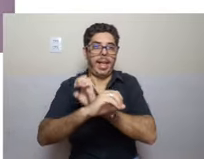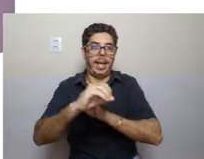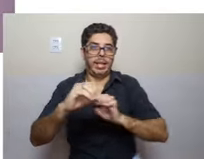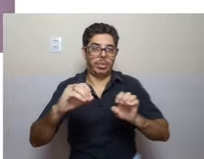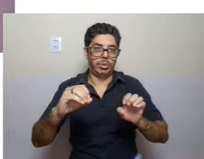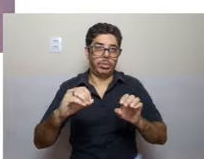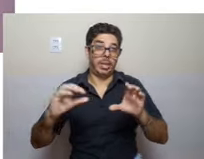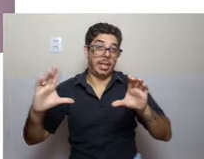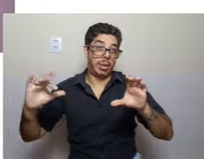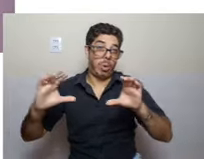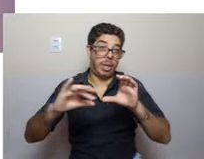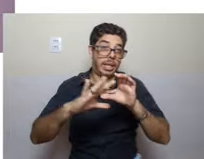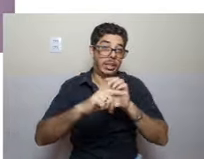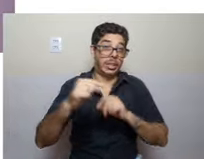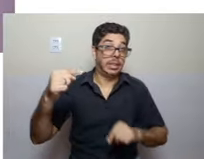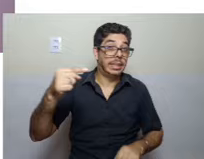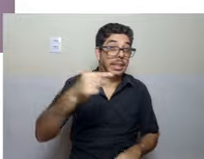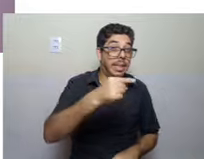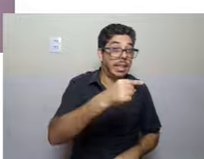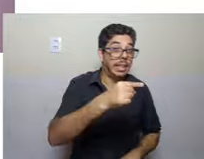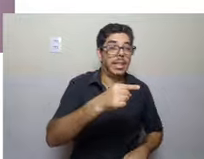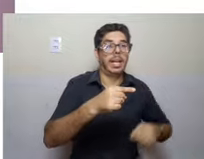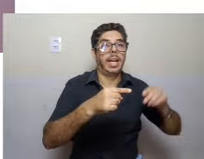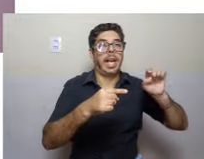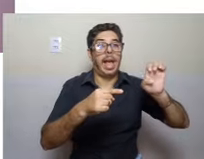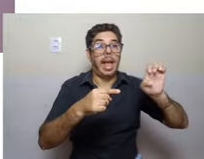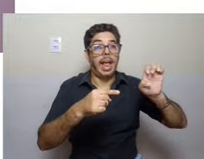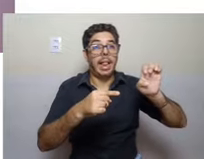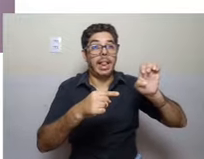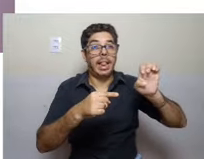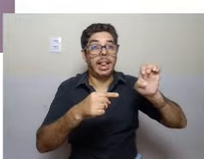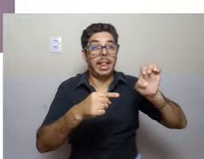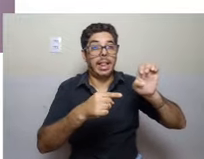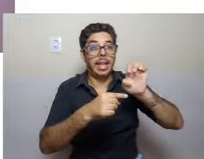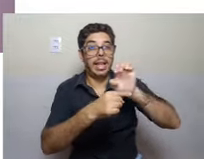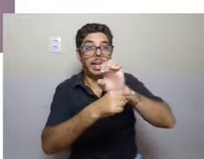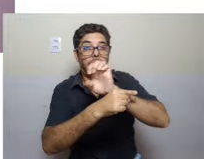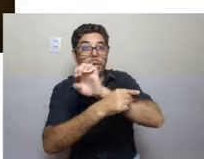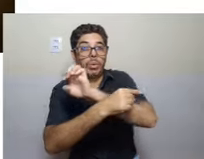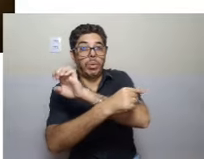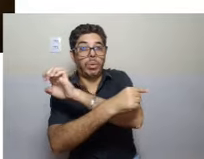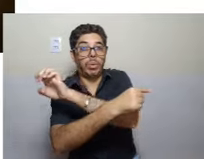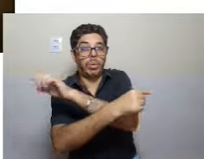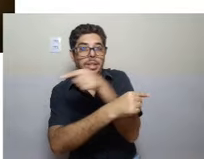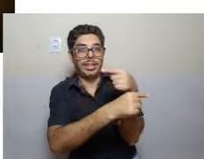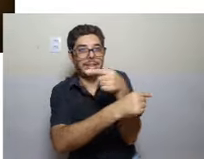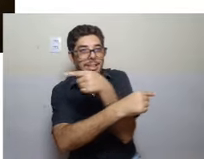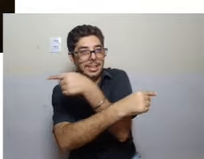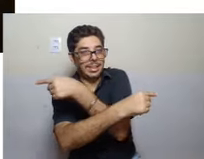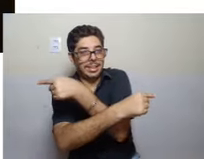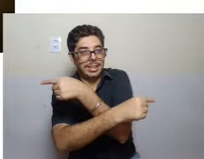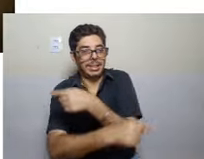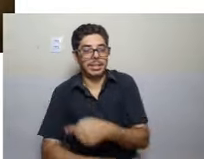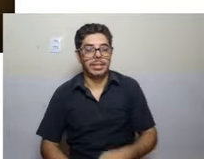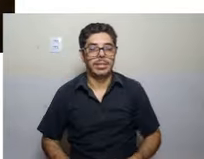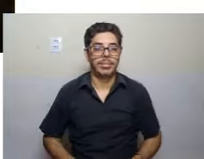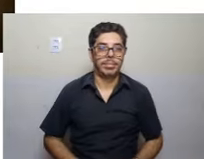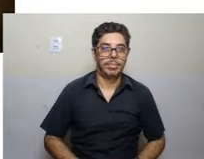corrente aponta para a direita, os elétrons no condutor estão fluindo para a esquerda.